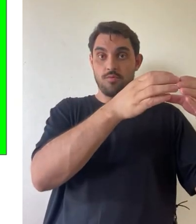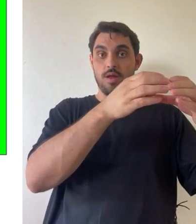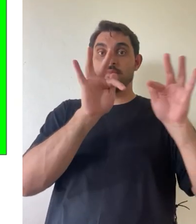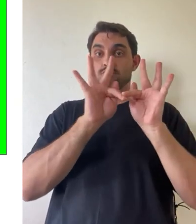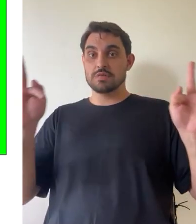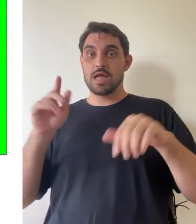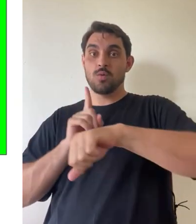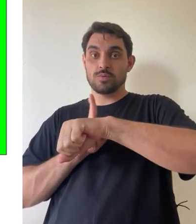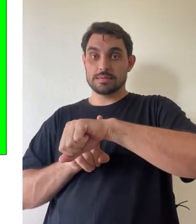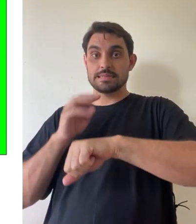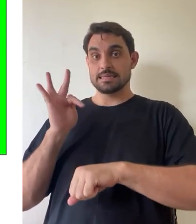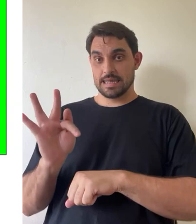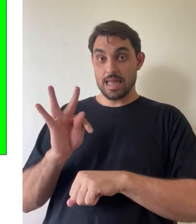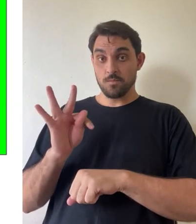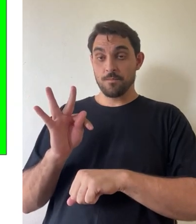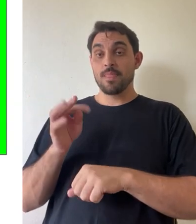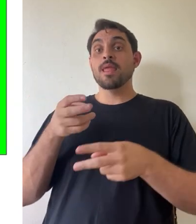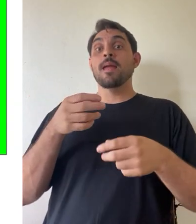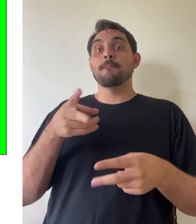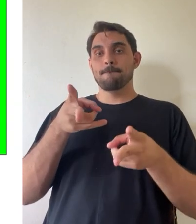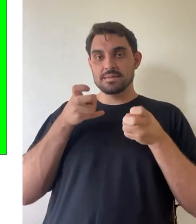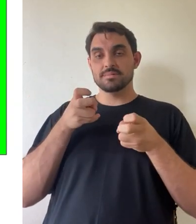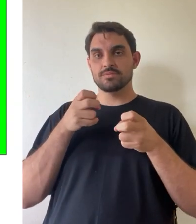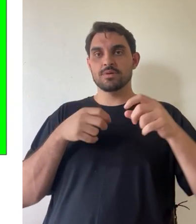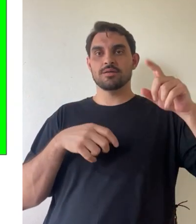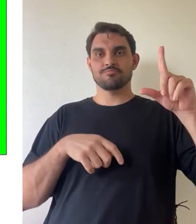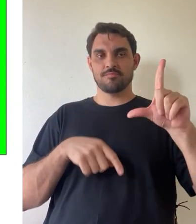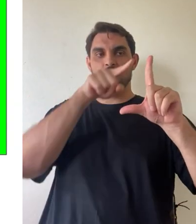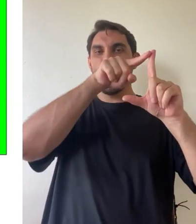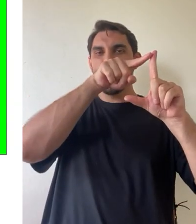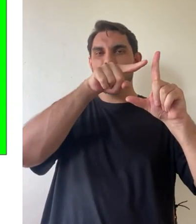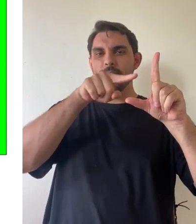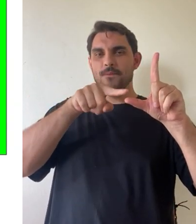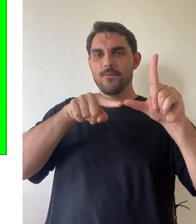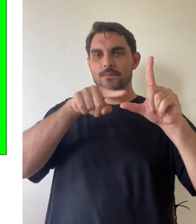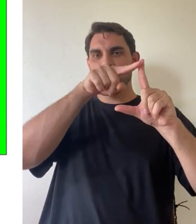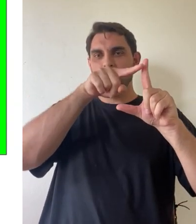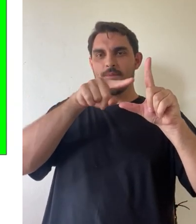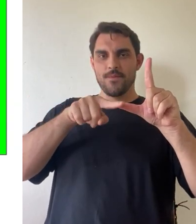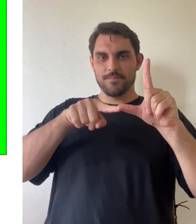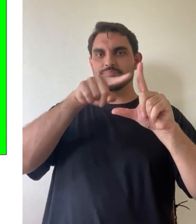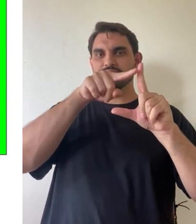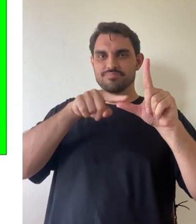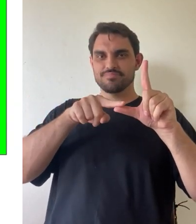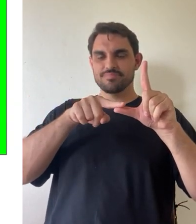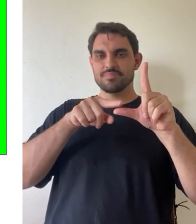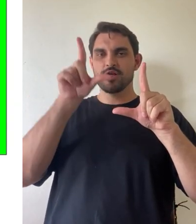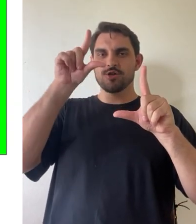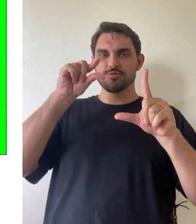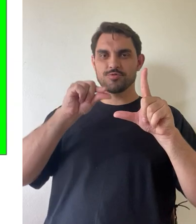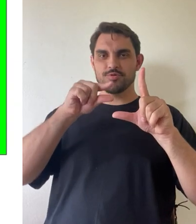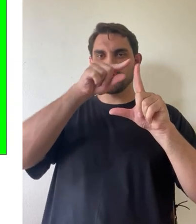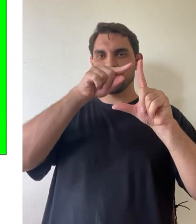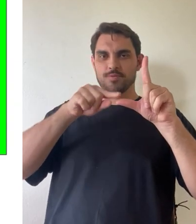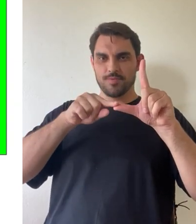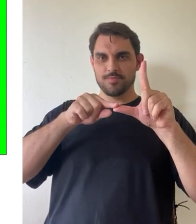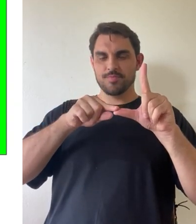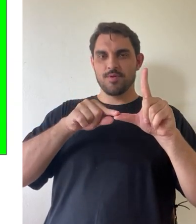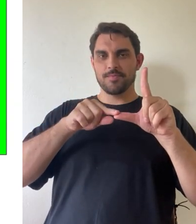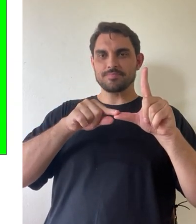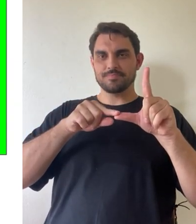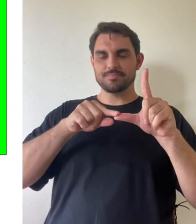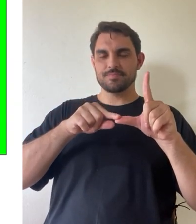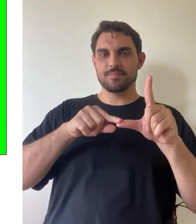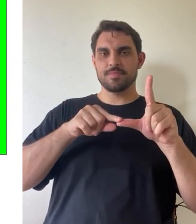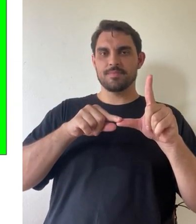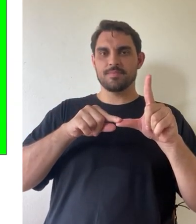à posição inicial, que é 50, menos a velocidade, que agora é 5 vezes o t, ok? Então,